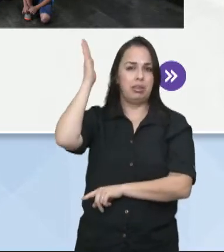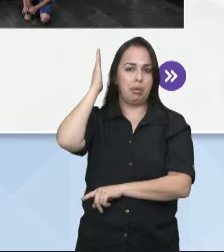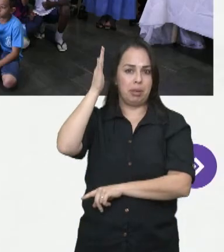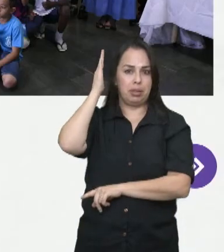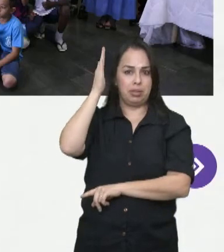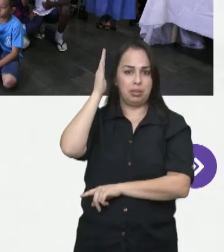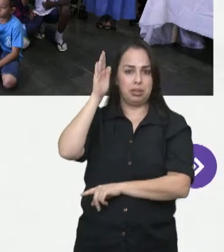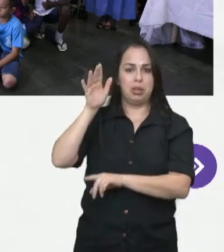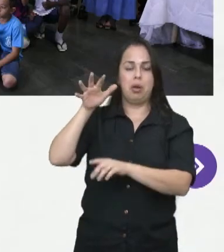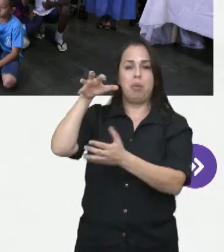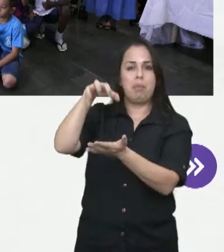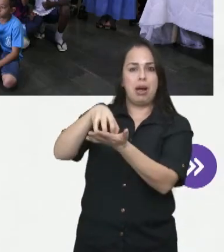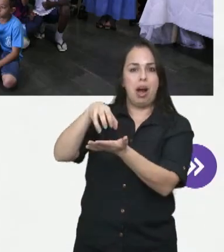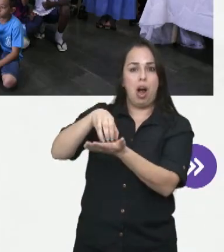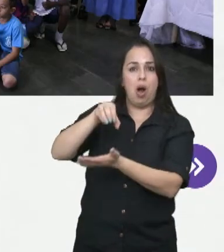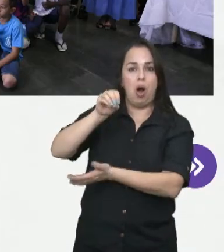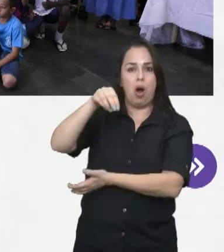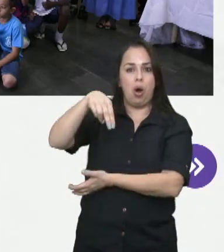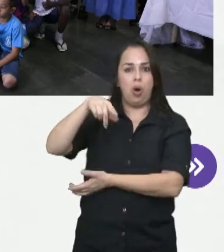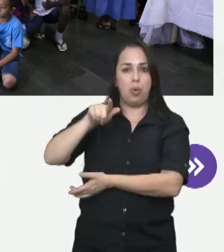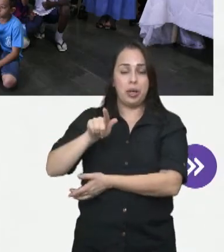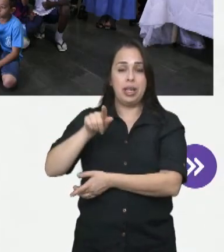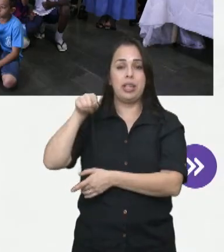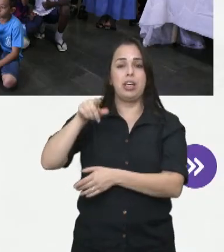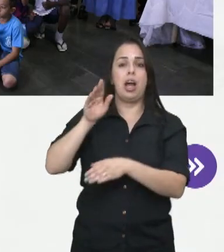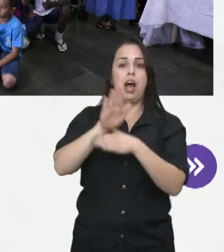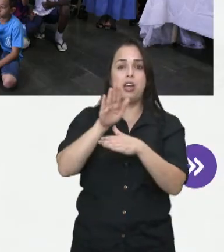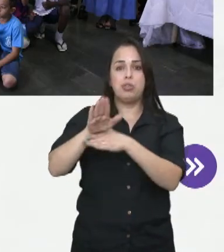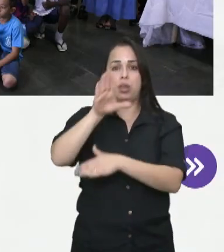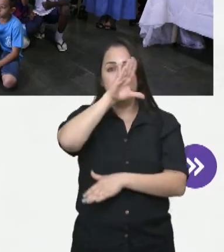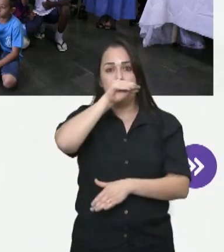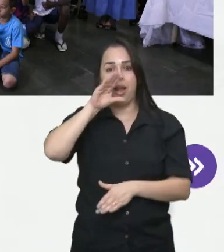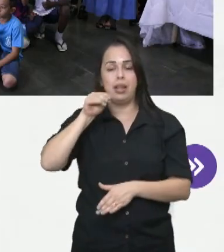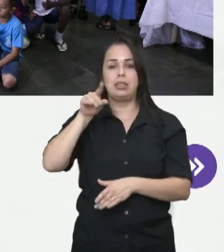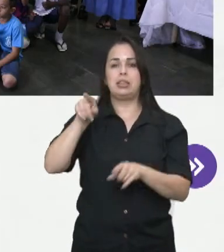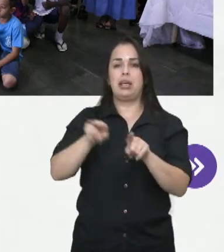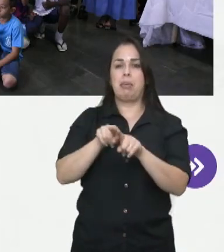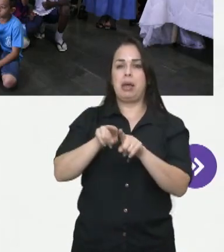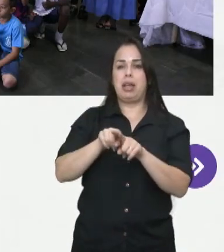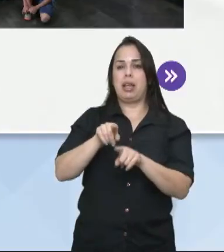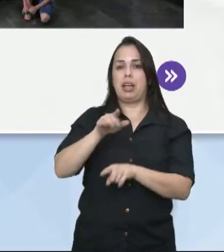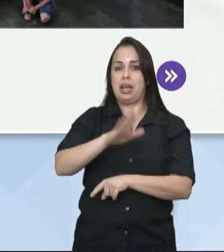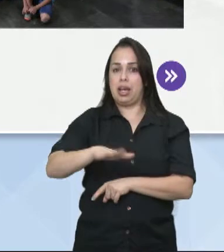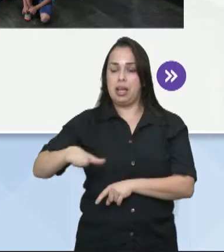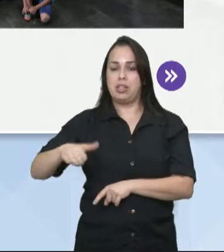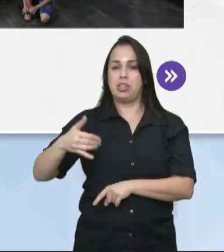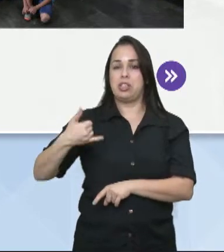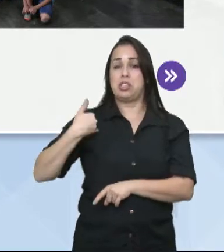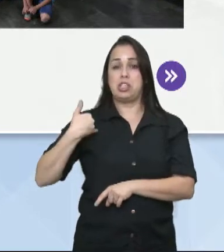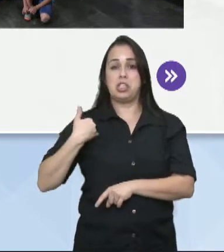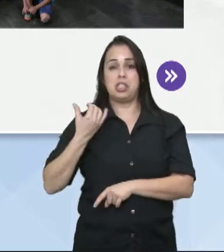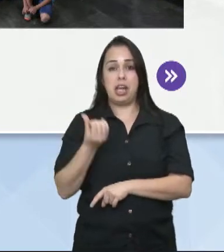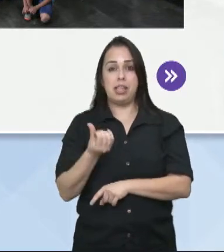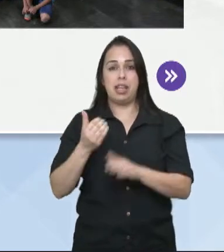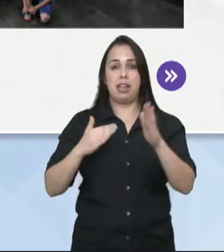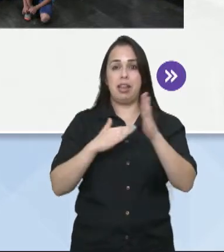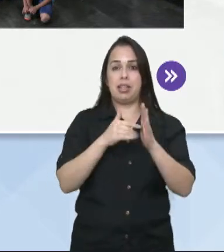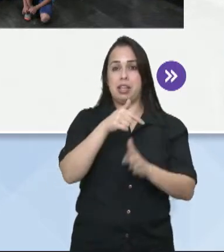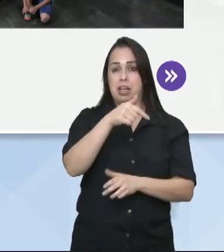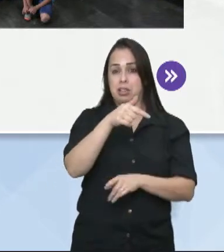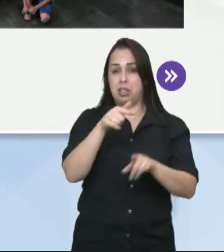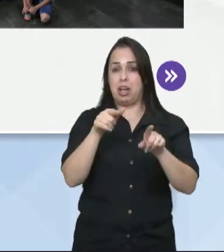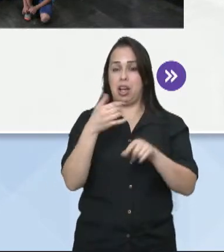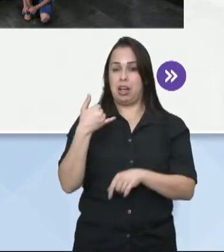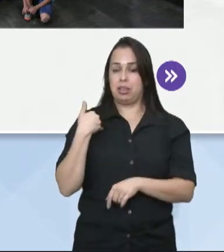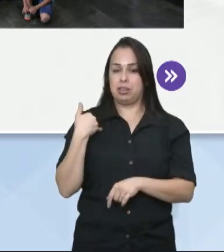fins lucrativos que ajuda crianças e adolescentes de 6 a 7 anos, cuja missão é